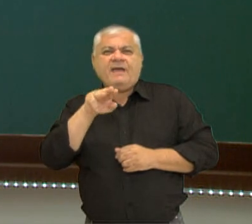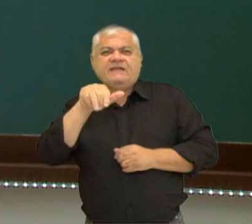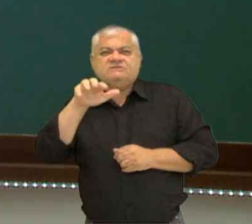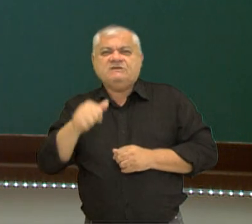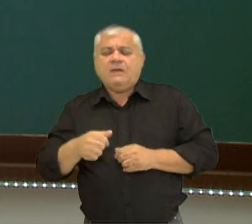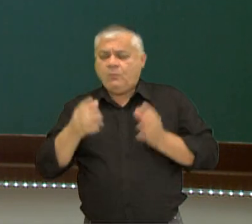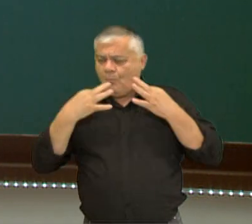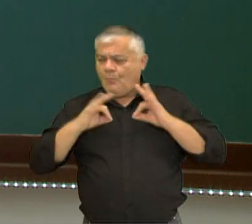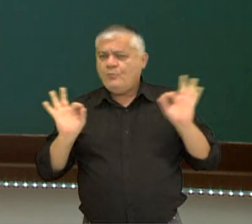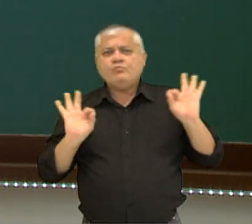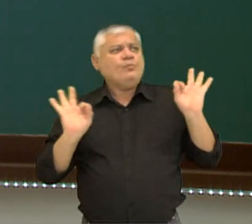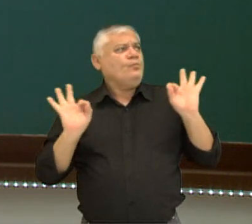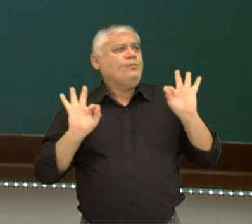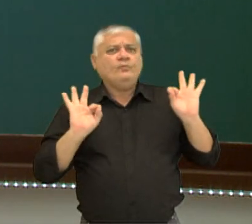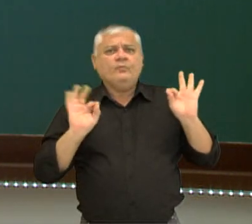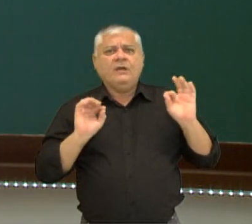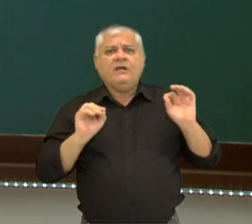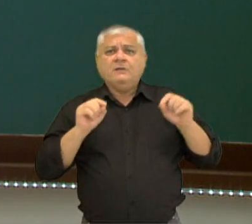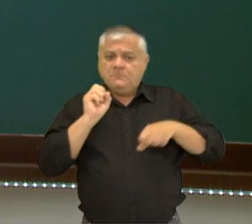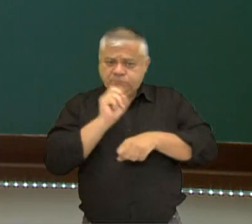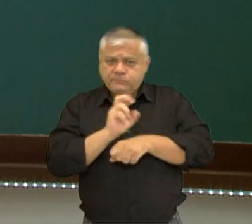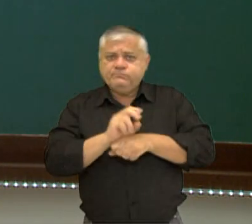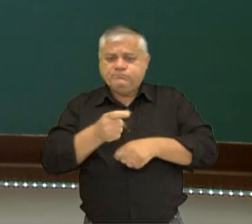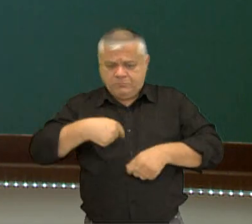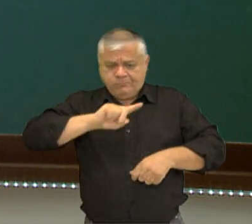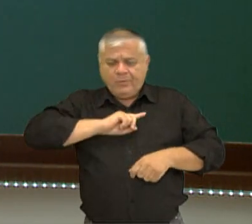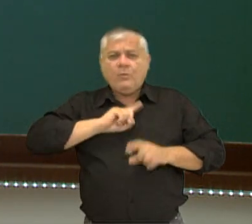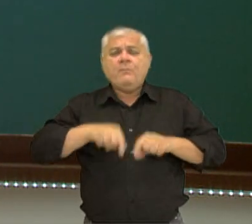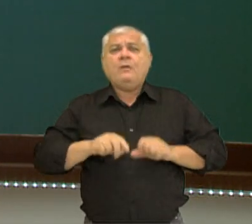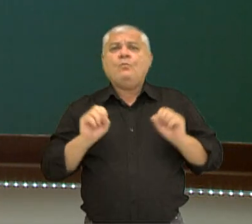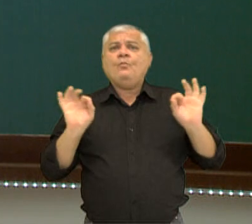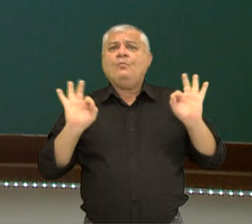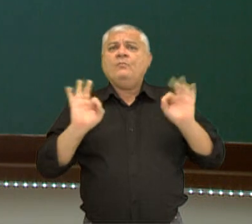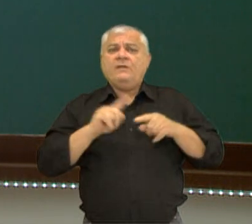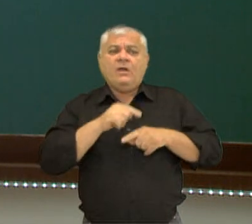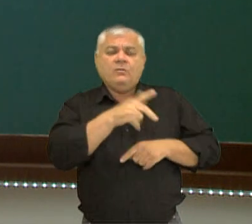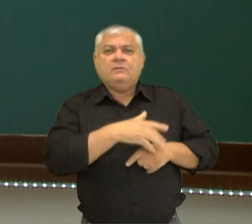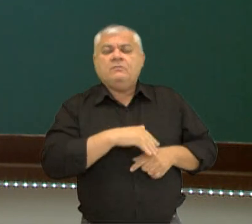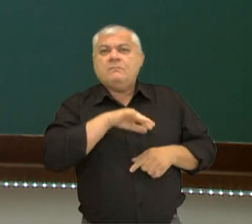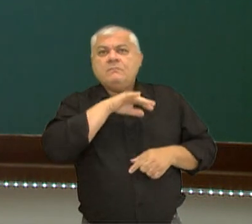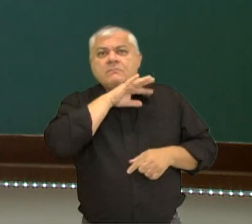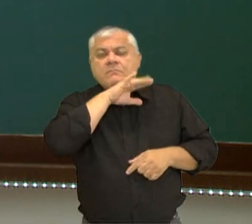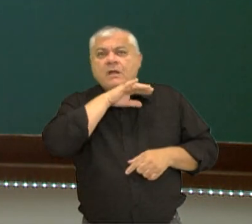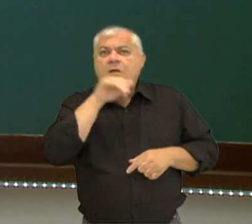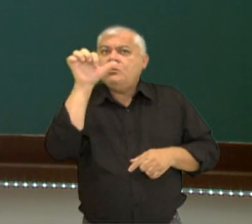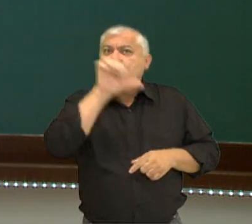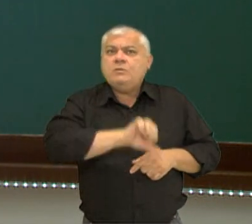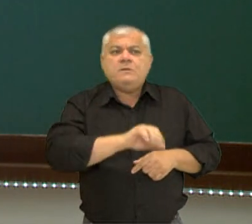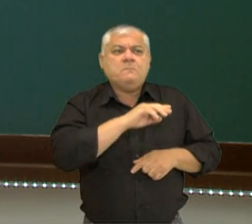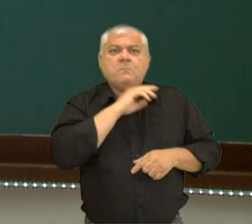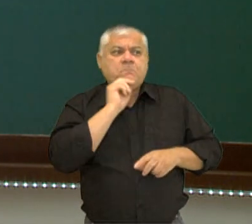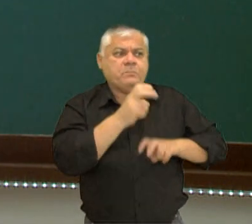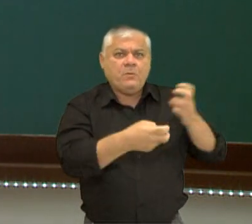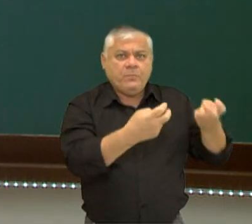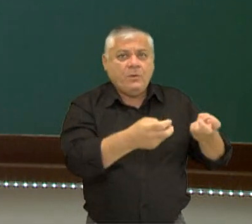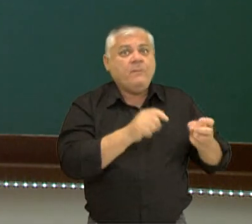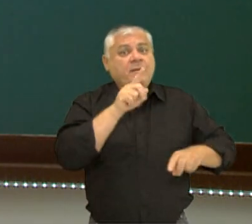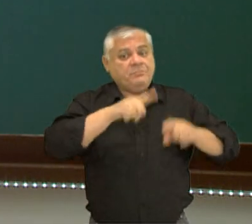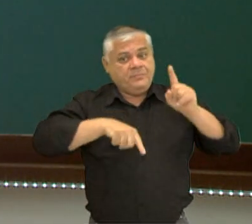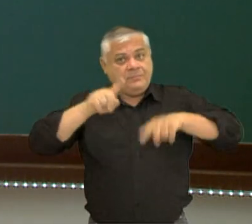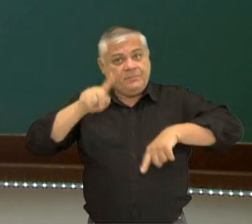complicações graves. Então, a maneira do vírus se comportar no corpo, ela pode variar muito de pessoa para pessoa. Mas